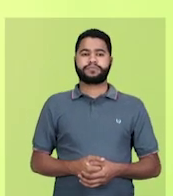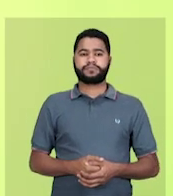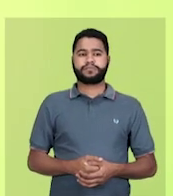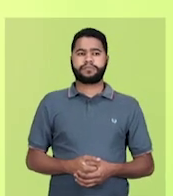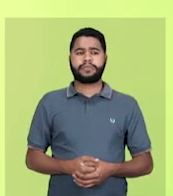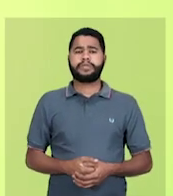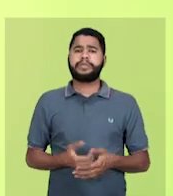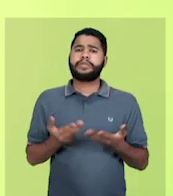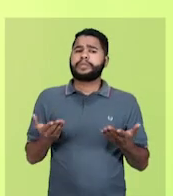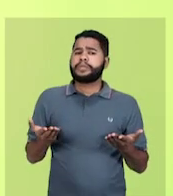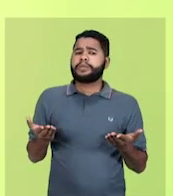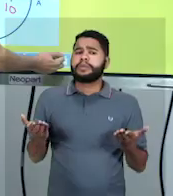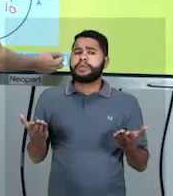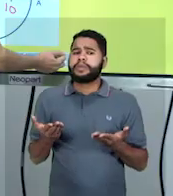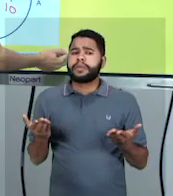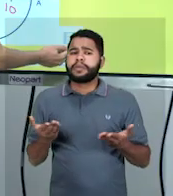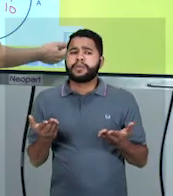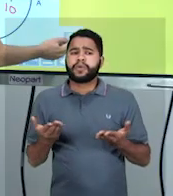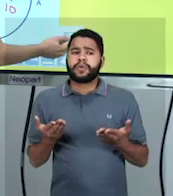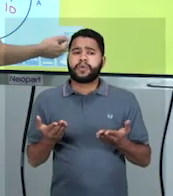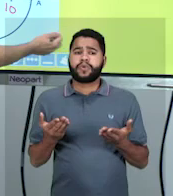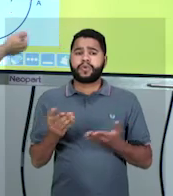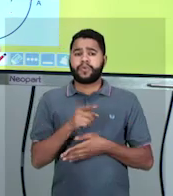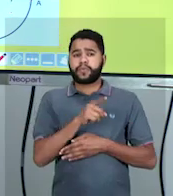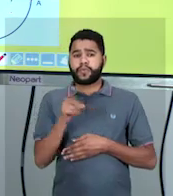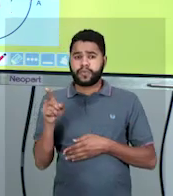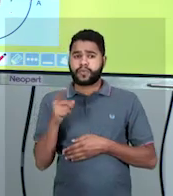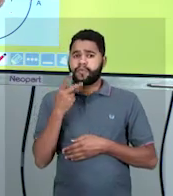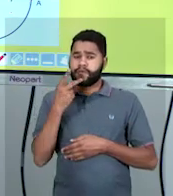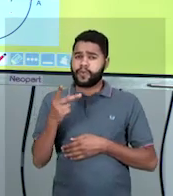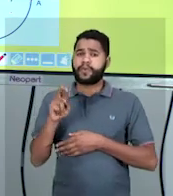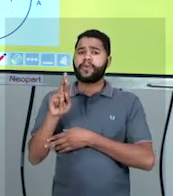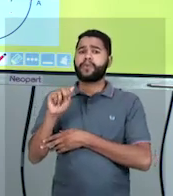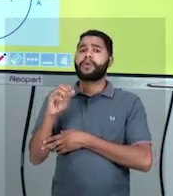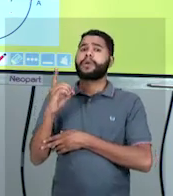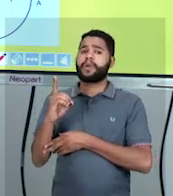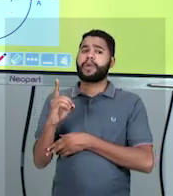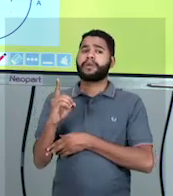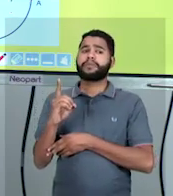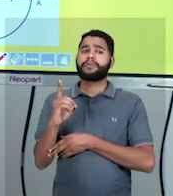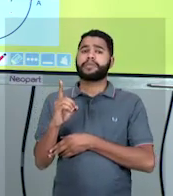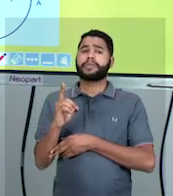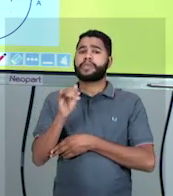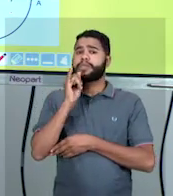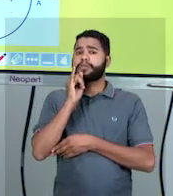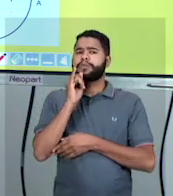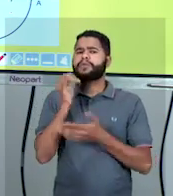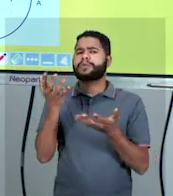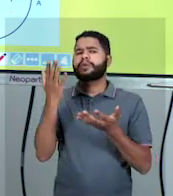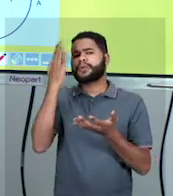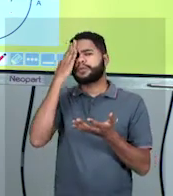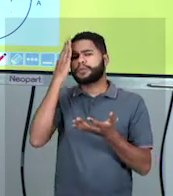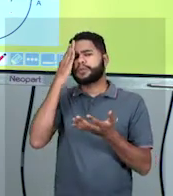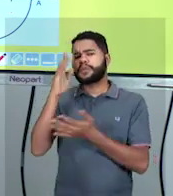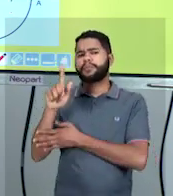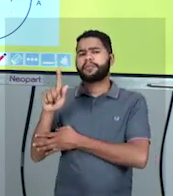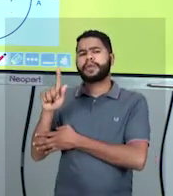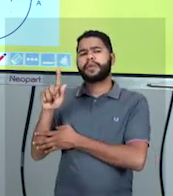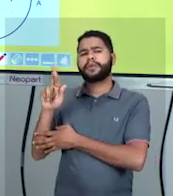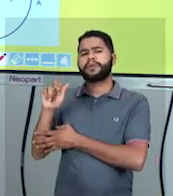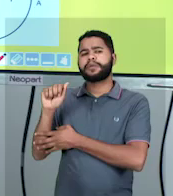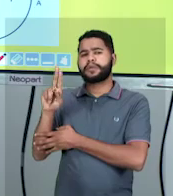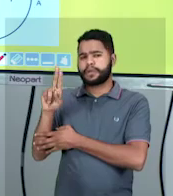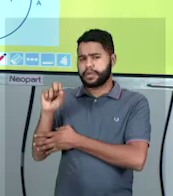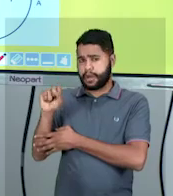e a pessoa e agora você falou sobre radianos esse ângulo se eu quiser saber em graus é possível